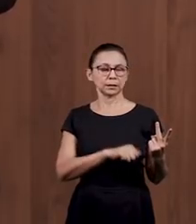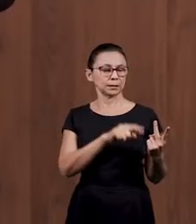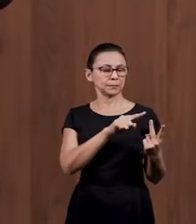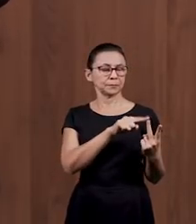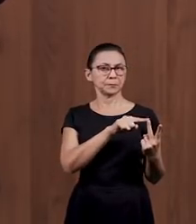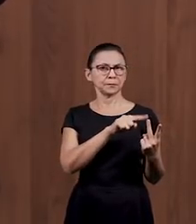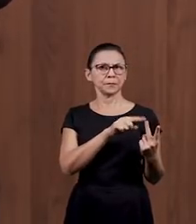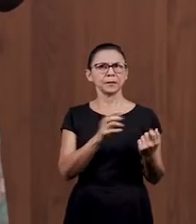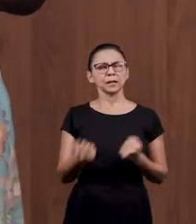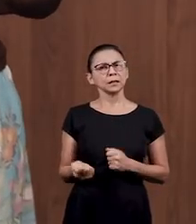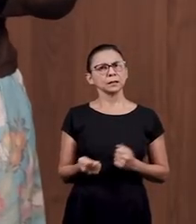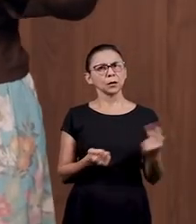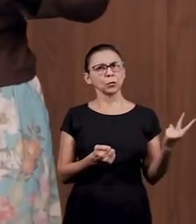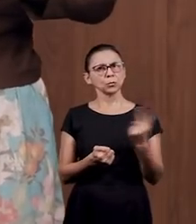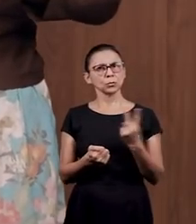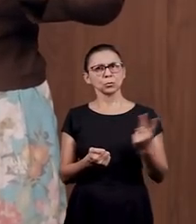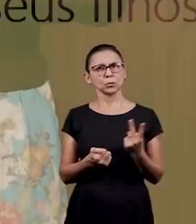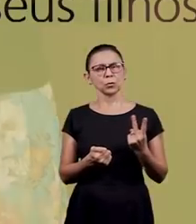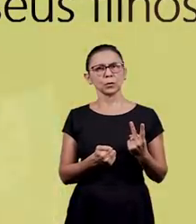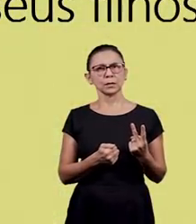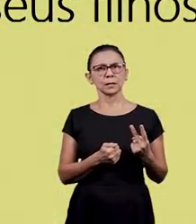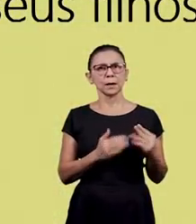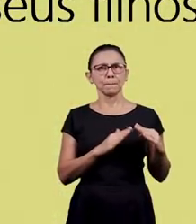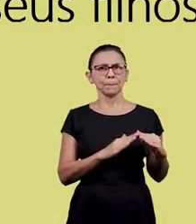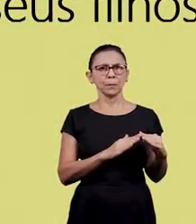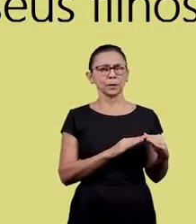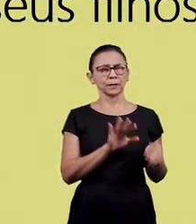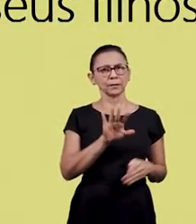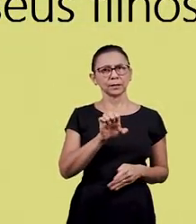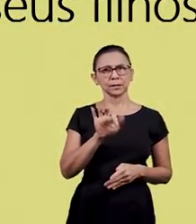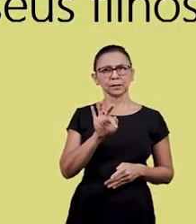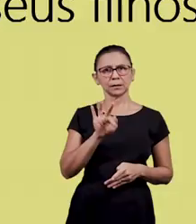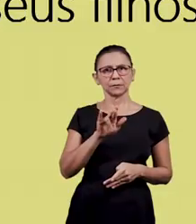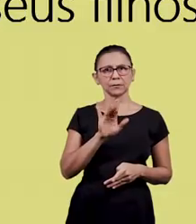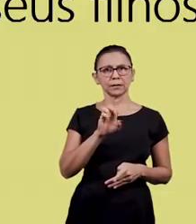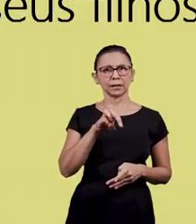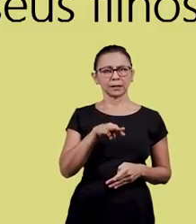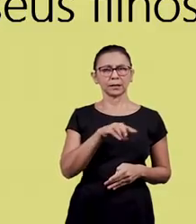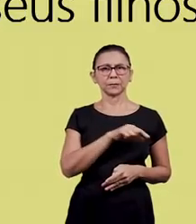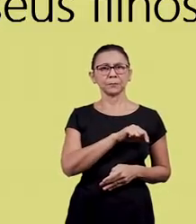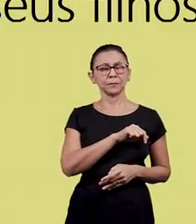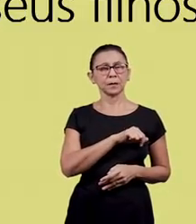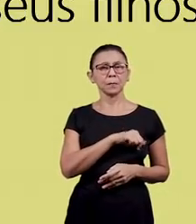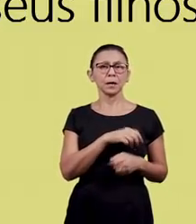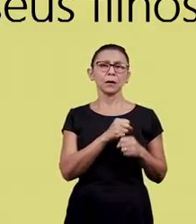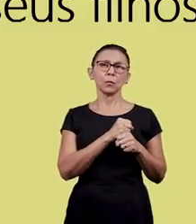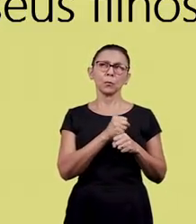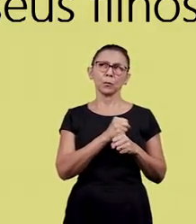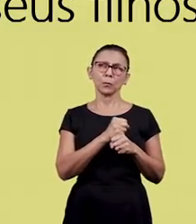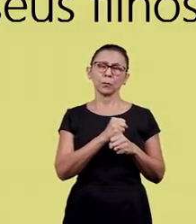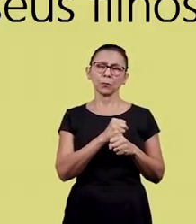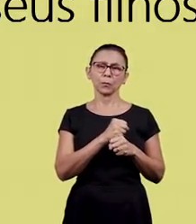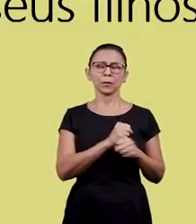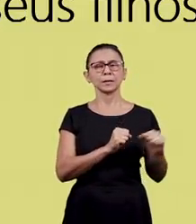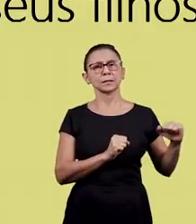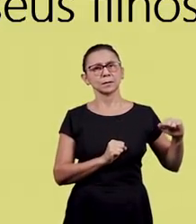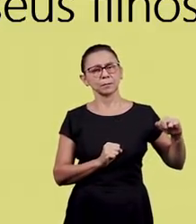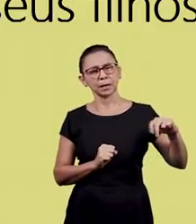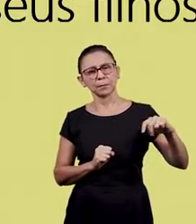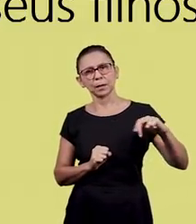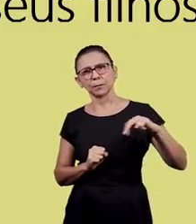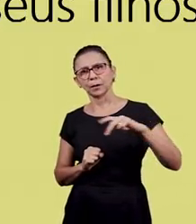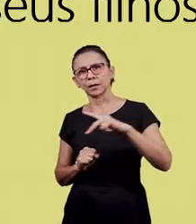Siló. Então, de ano em ano, Ana e Eucana iam a Siló adorar ao Senhor. E ali em